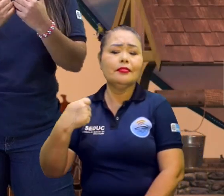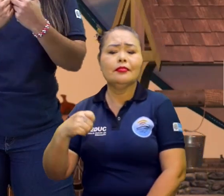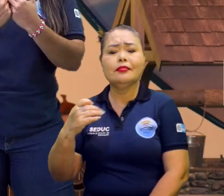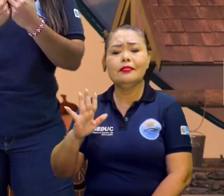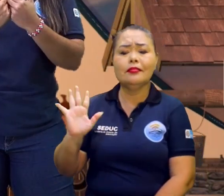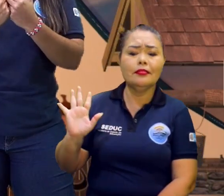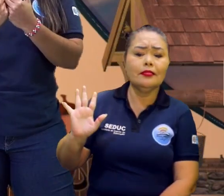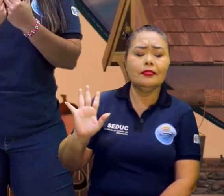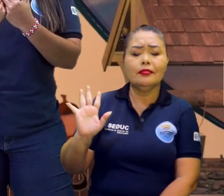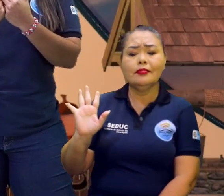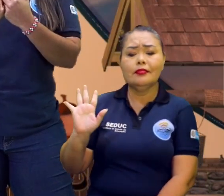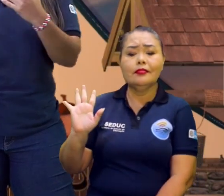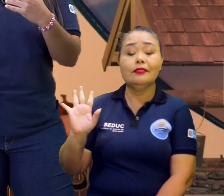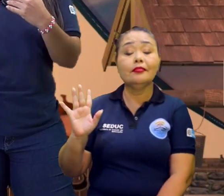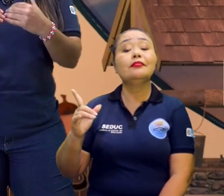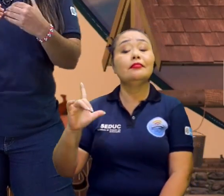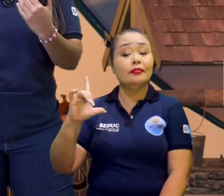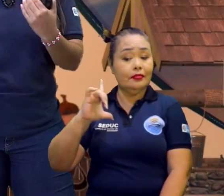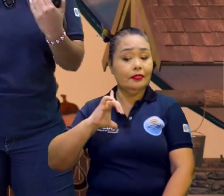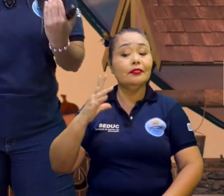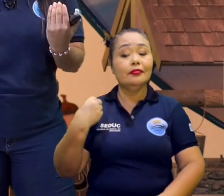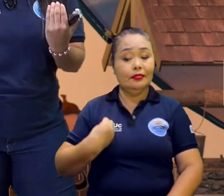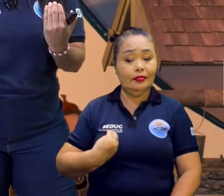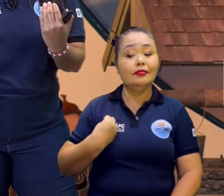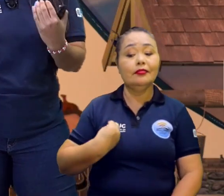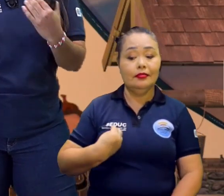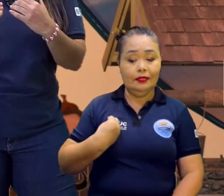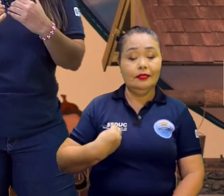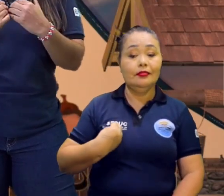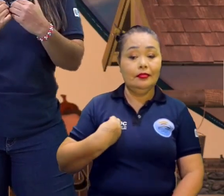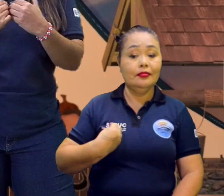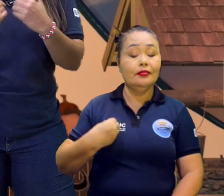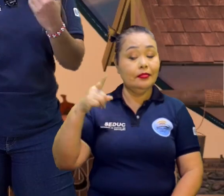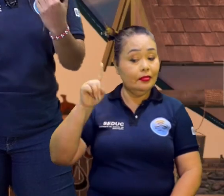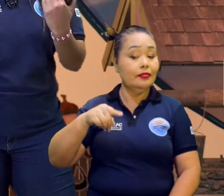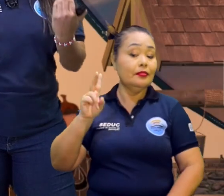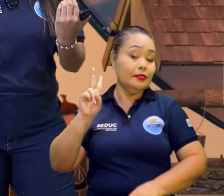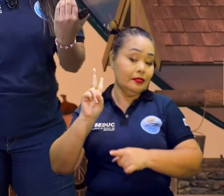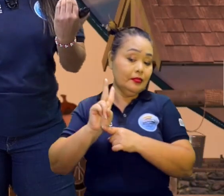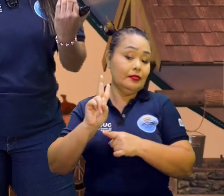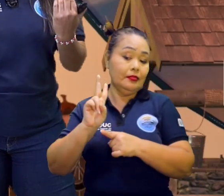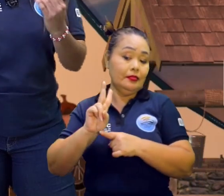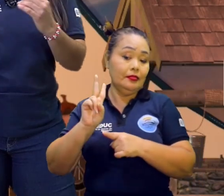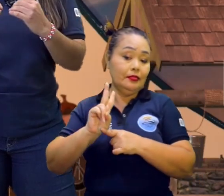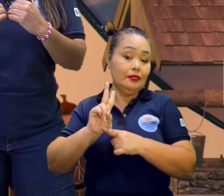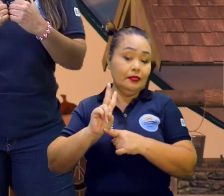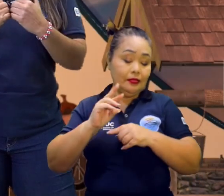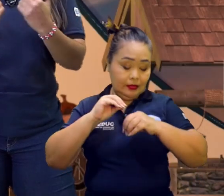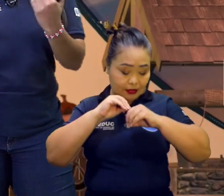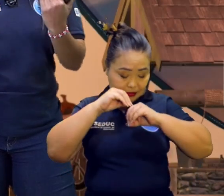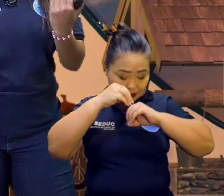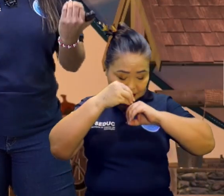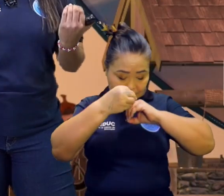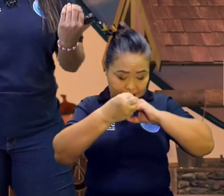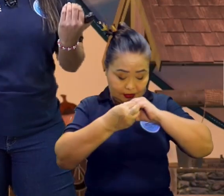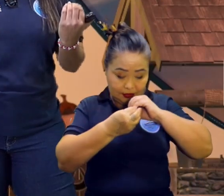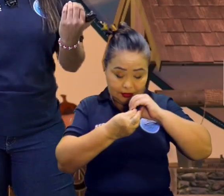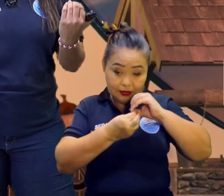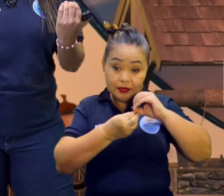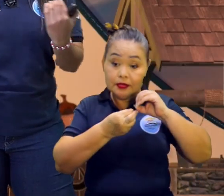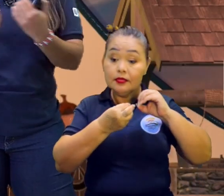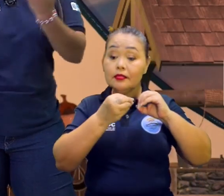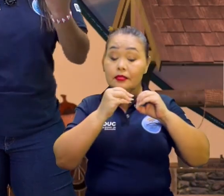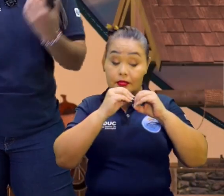tem vida. Tem. Ela é a manutenção da microbiota que é